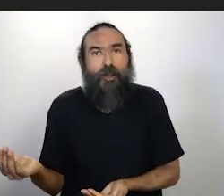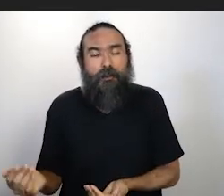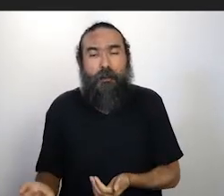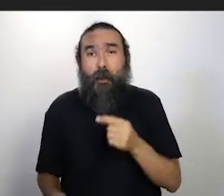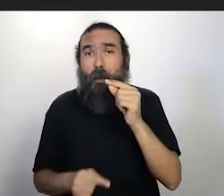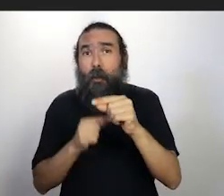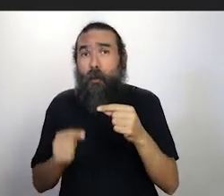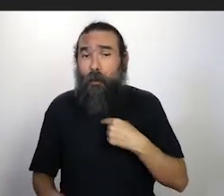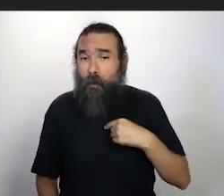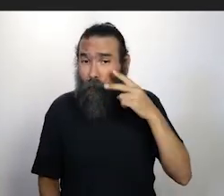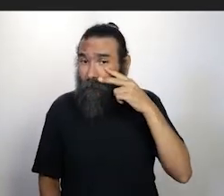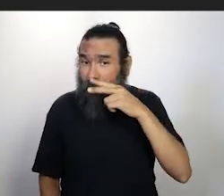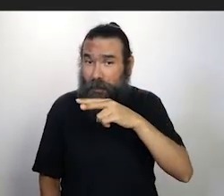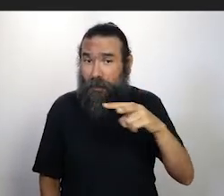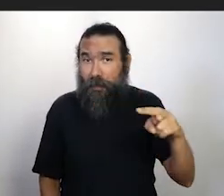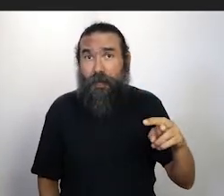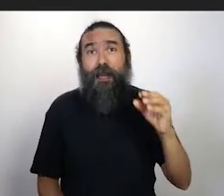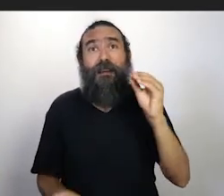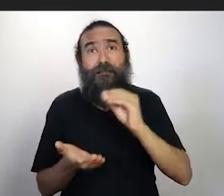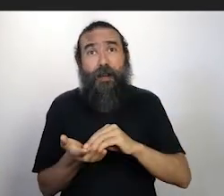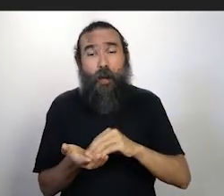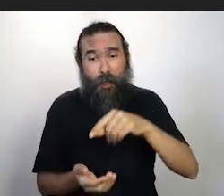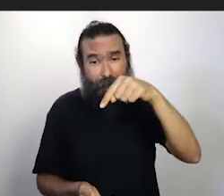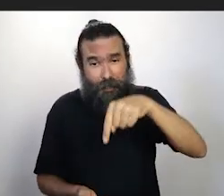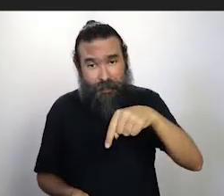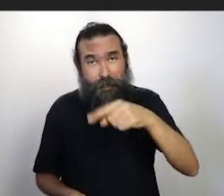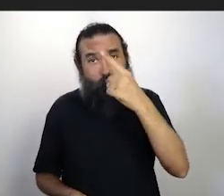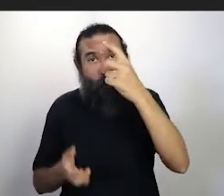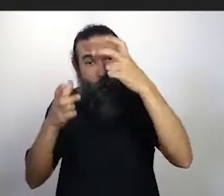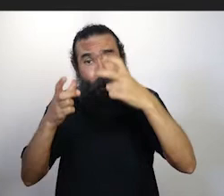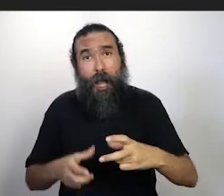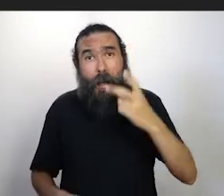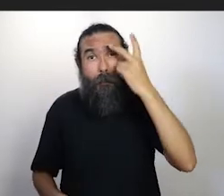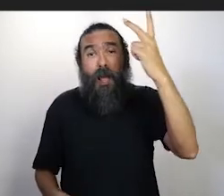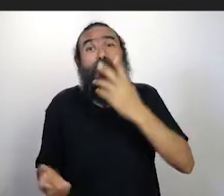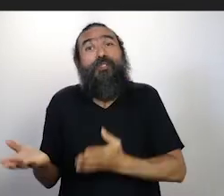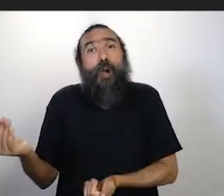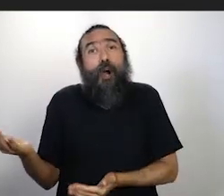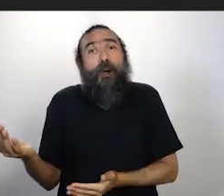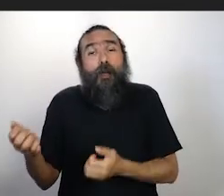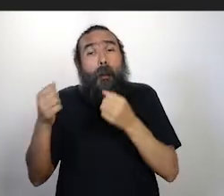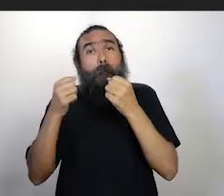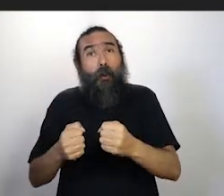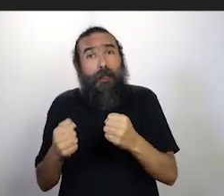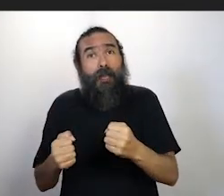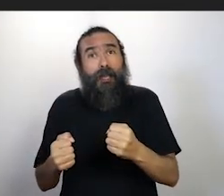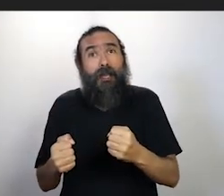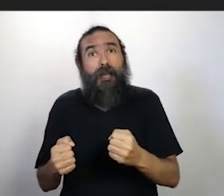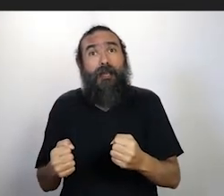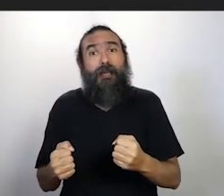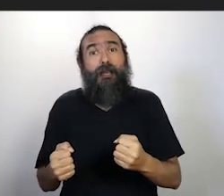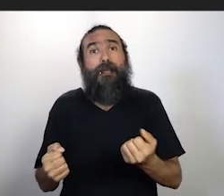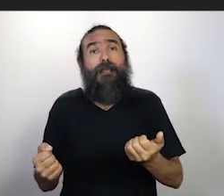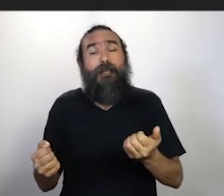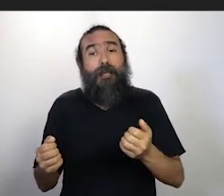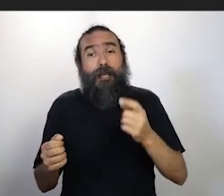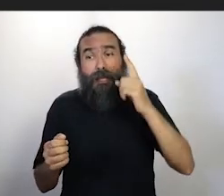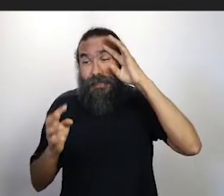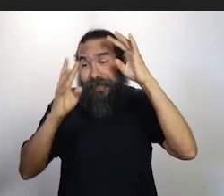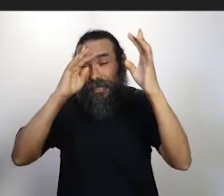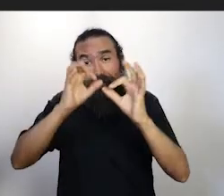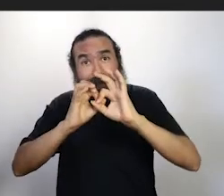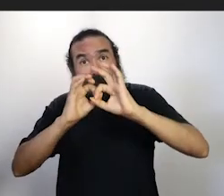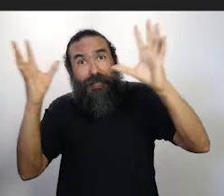não temos um espaço para o jovem se imaginar dentro da sociedade. Eu penso assim que a gente pode apresentar um monte